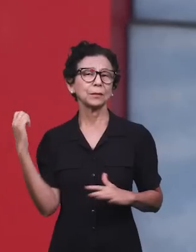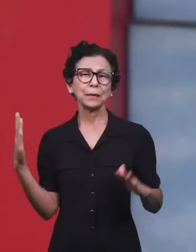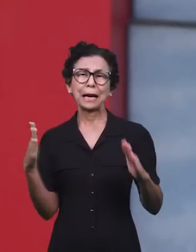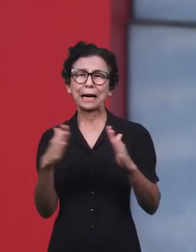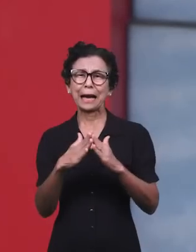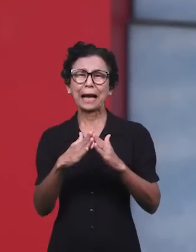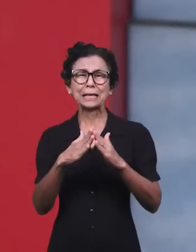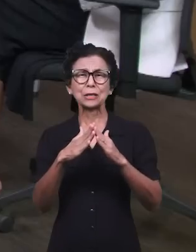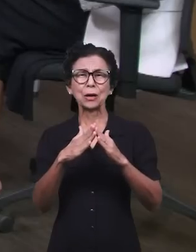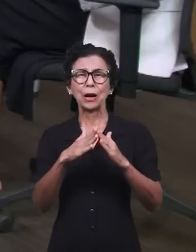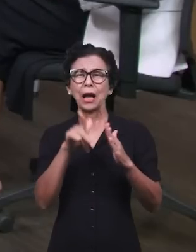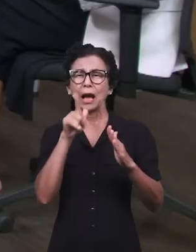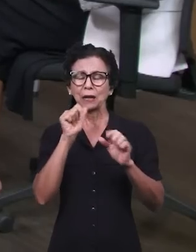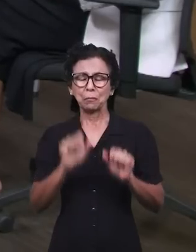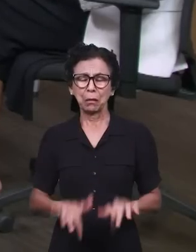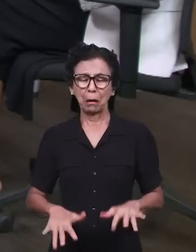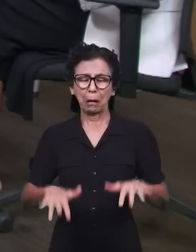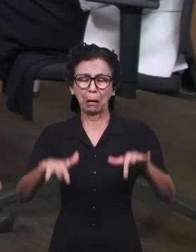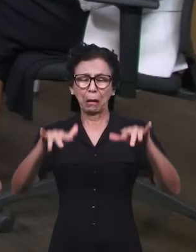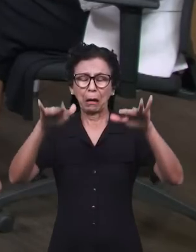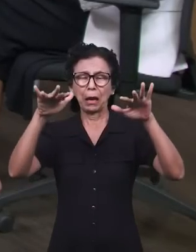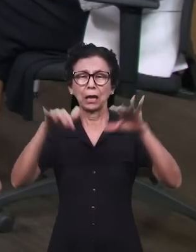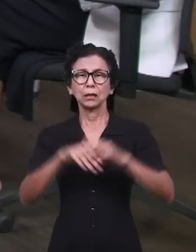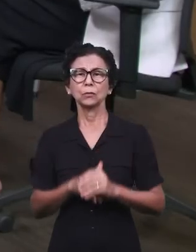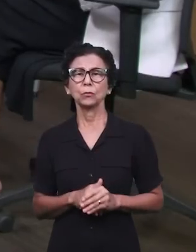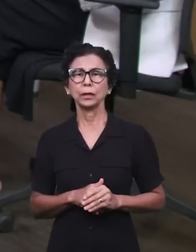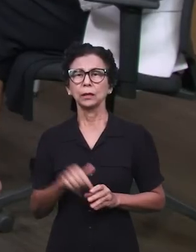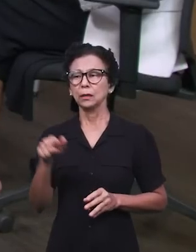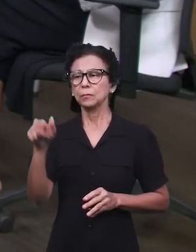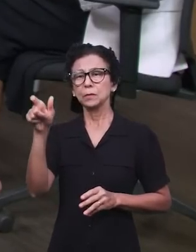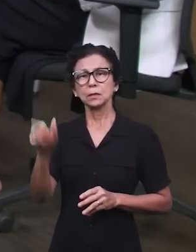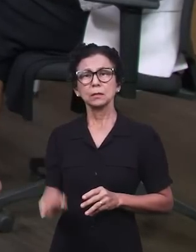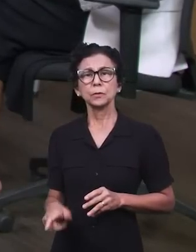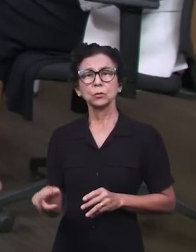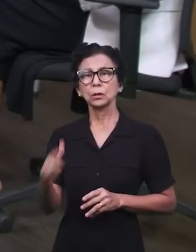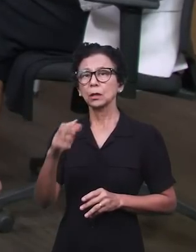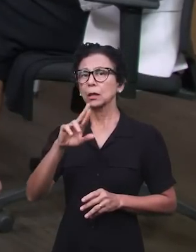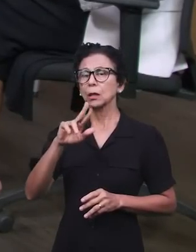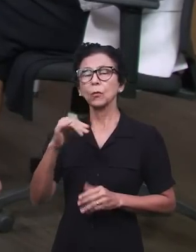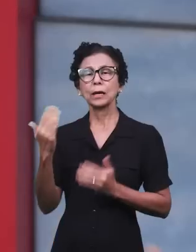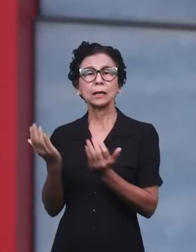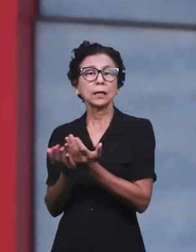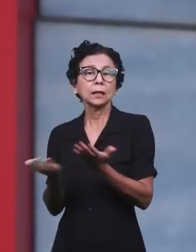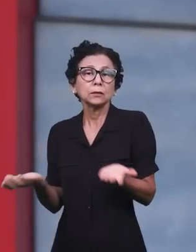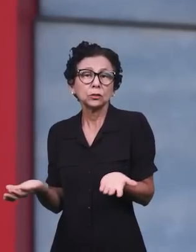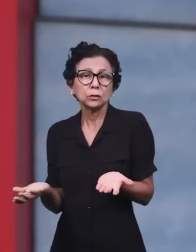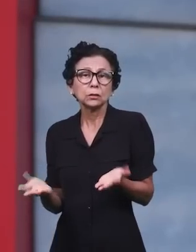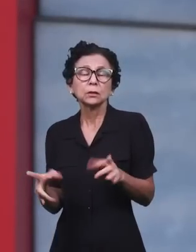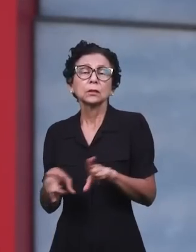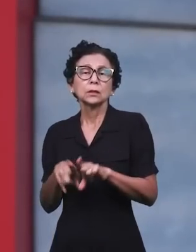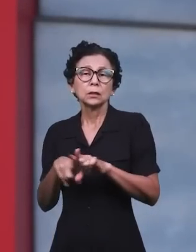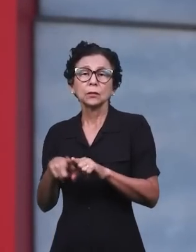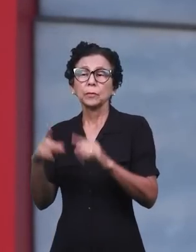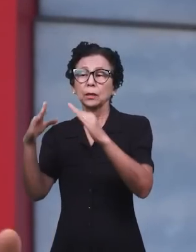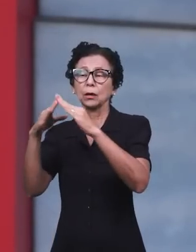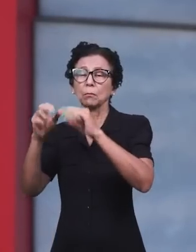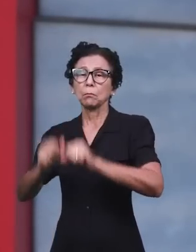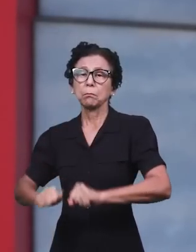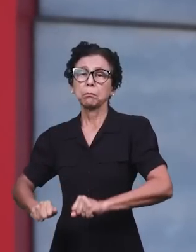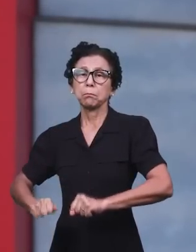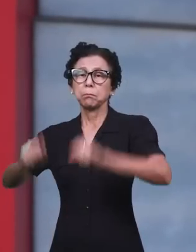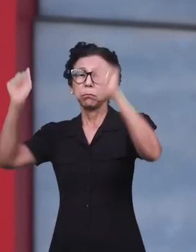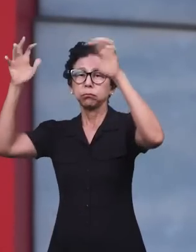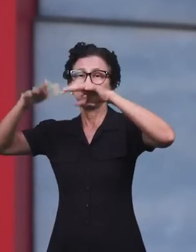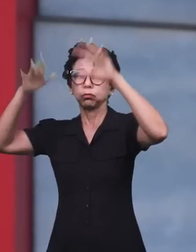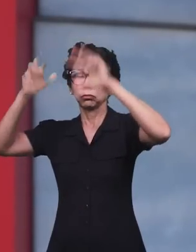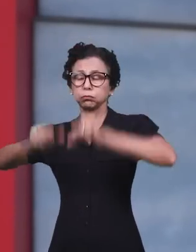agora? E o outro que não é servo de Deus, também a casa dele foi tomada. Nós ainda estamos em vantagem. É muito melhor você ter